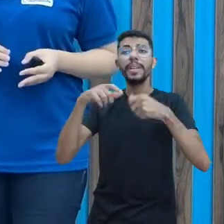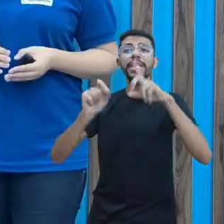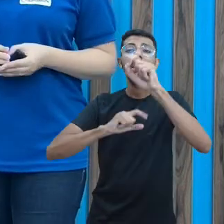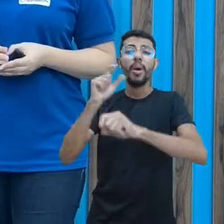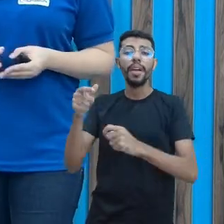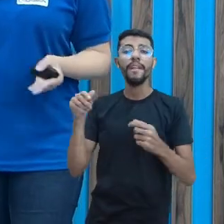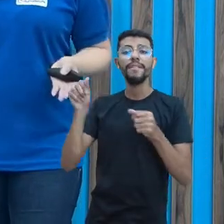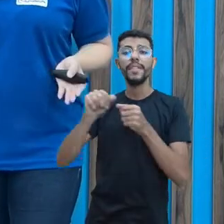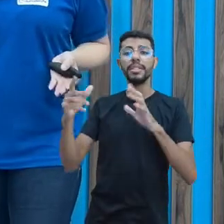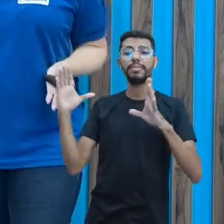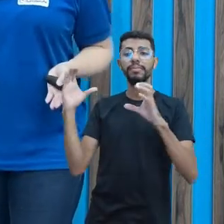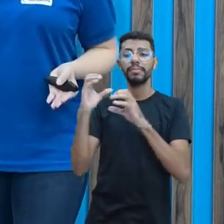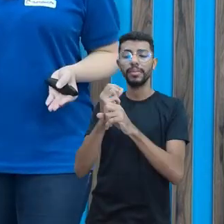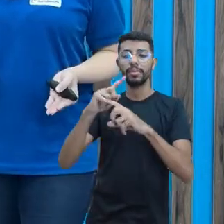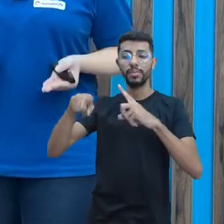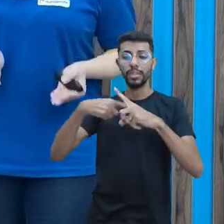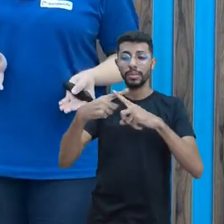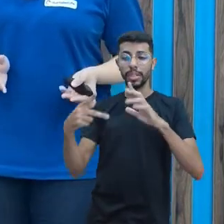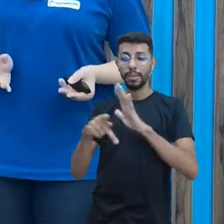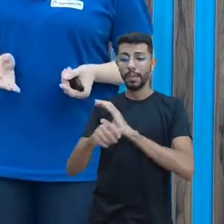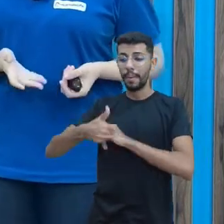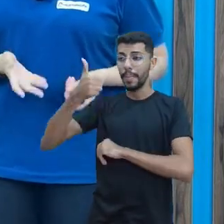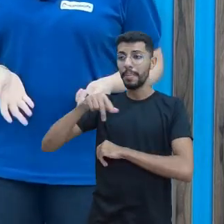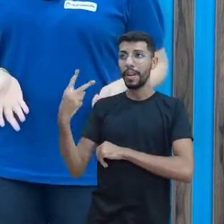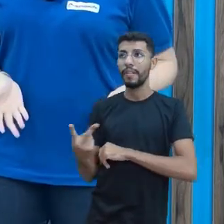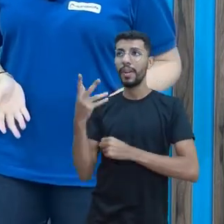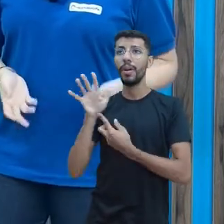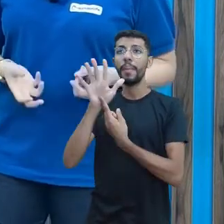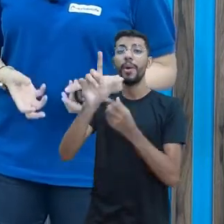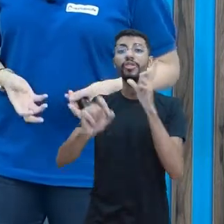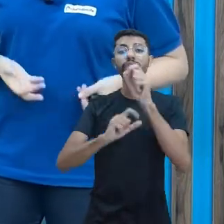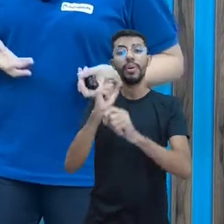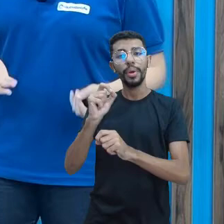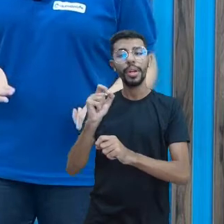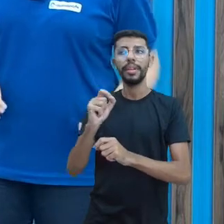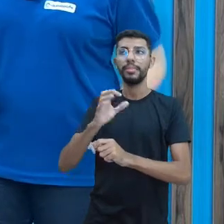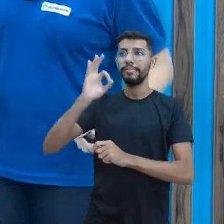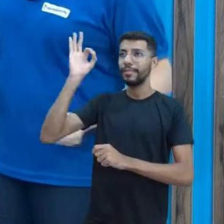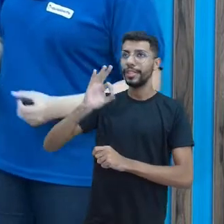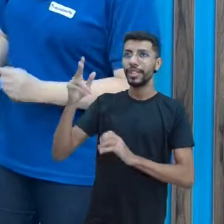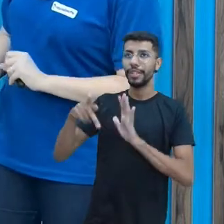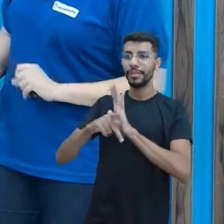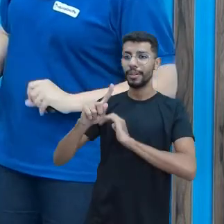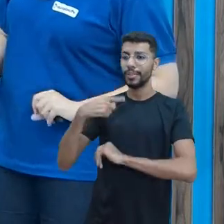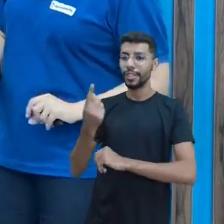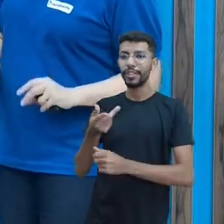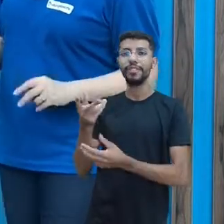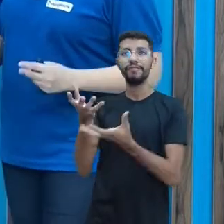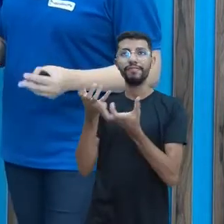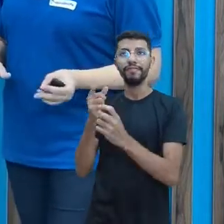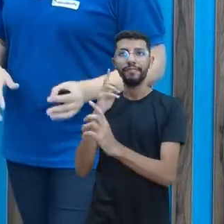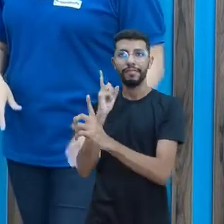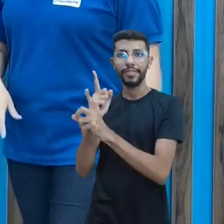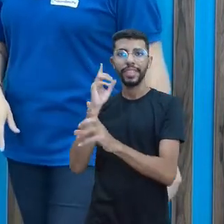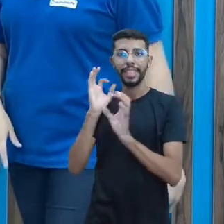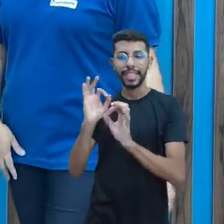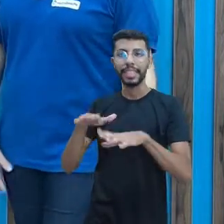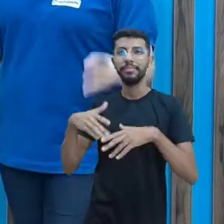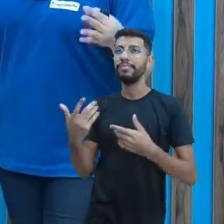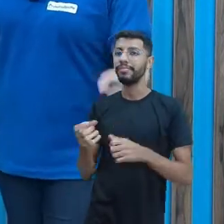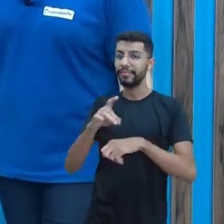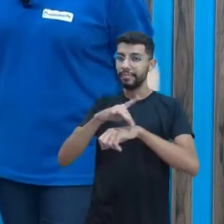que está aparecendo ali, que já vai dar o nosso percentual, né? Já vai dar o valor que a gente está procurando ali, tá certo? É uma outra dica,